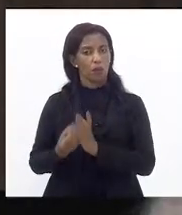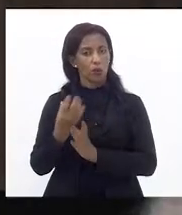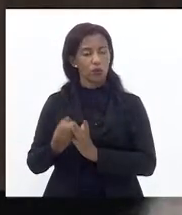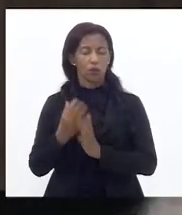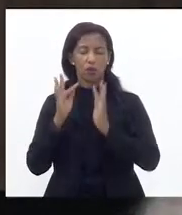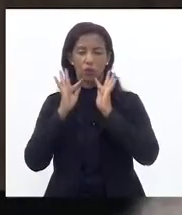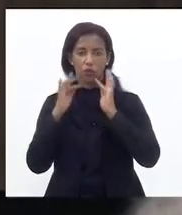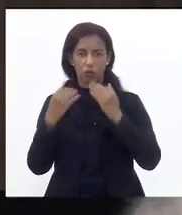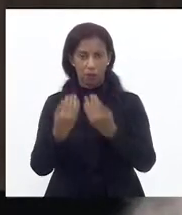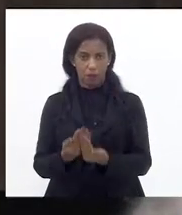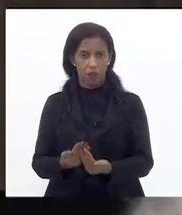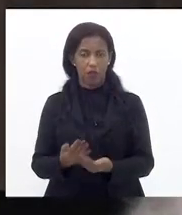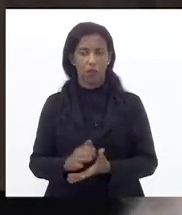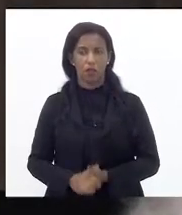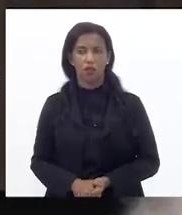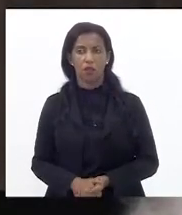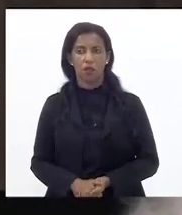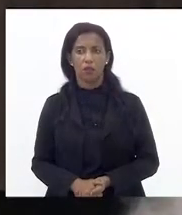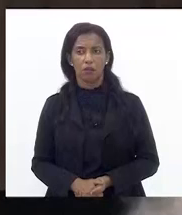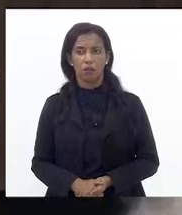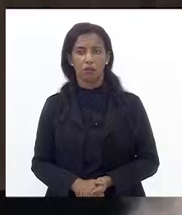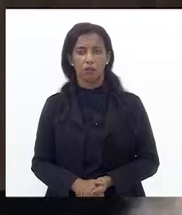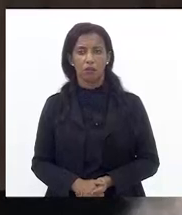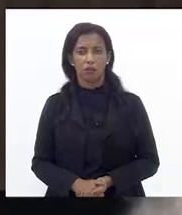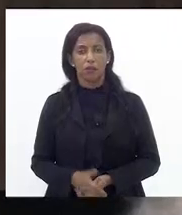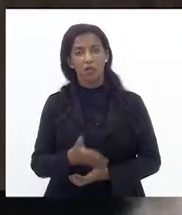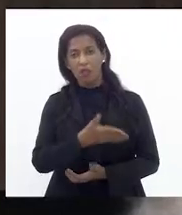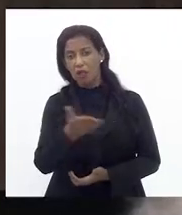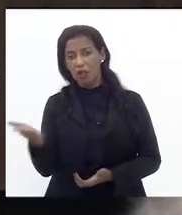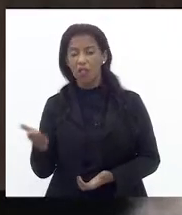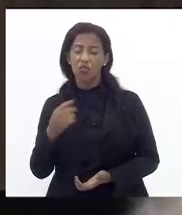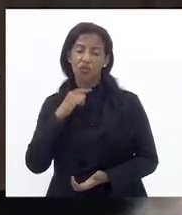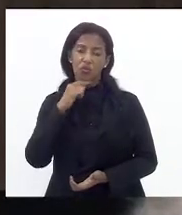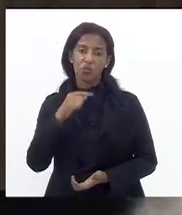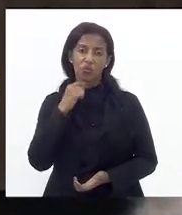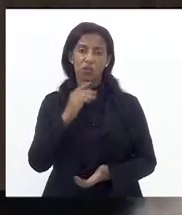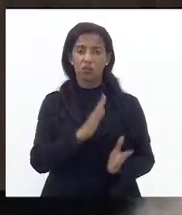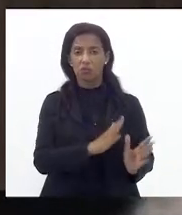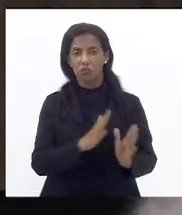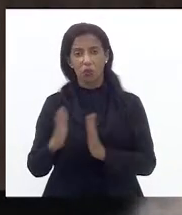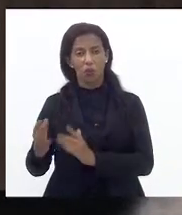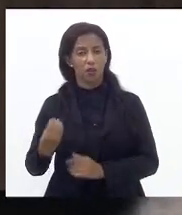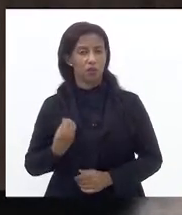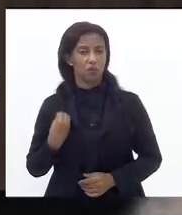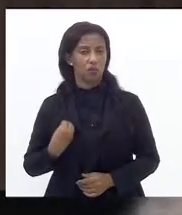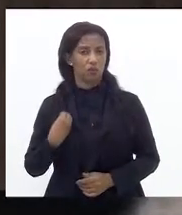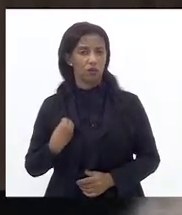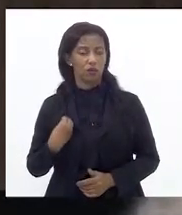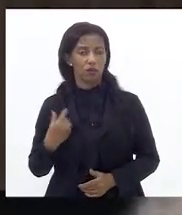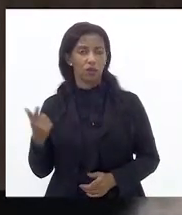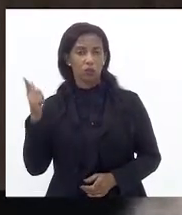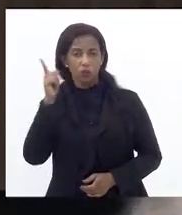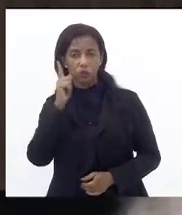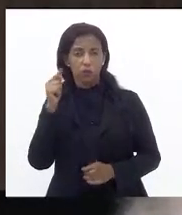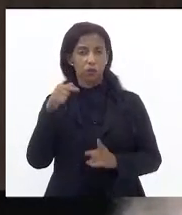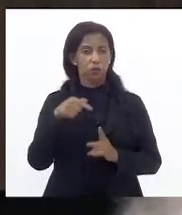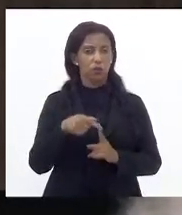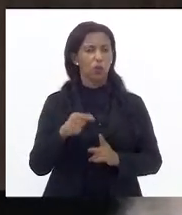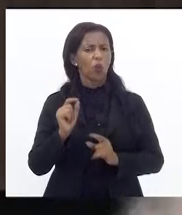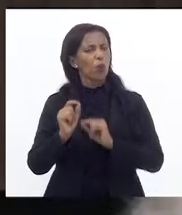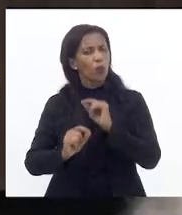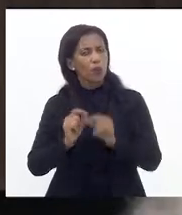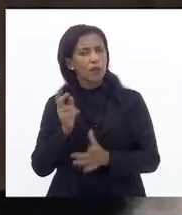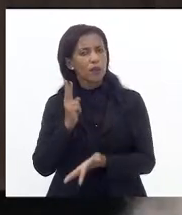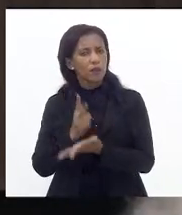para nossas famílias tá E aqueles que não conseguiram no decorrer de sua carreira Alcançar aquilo que sempre